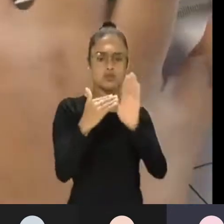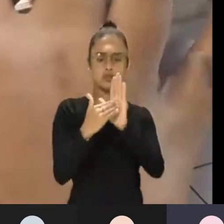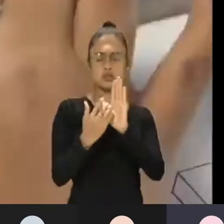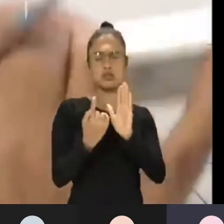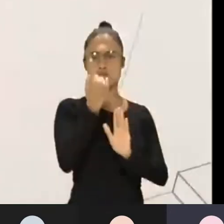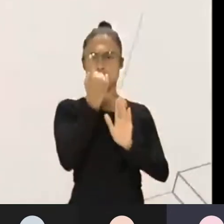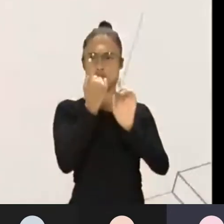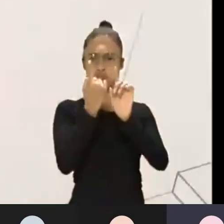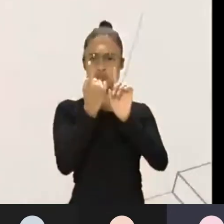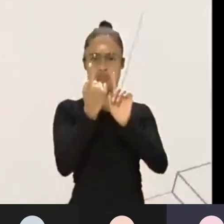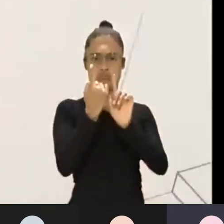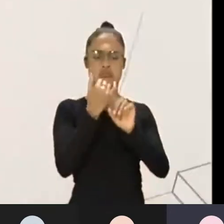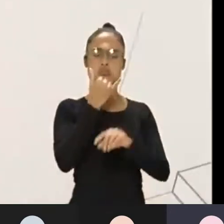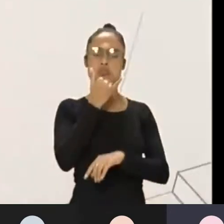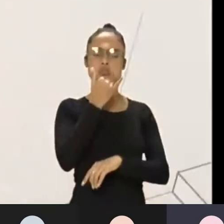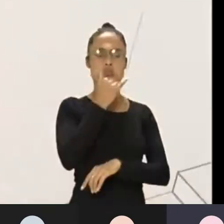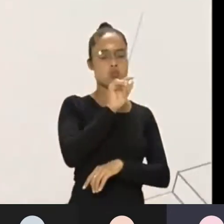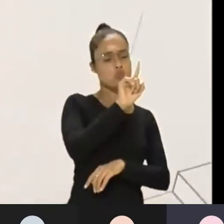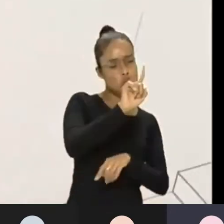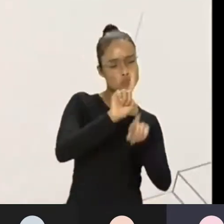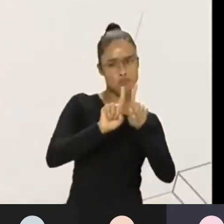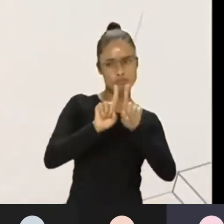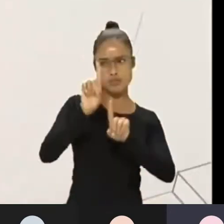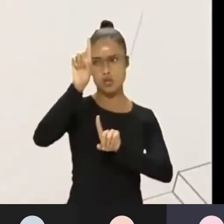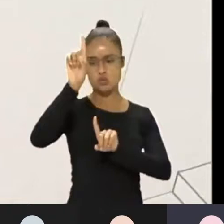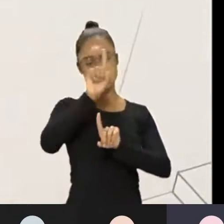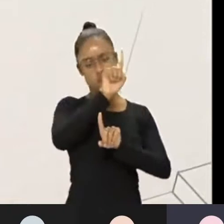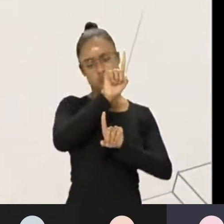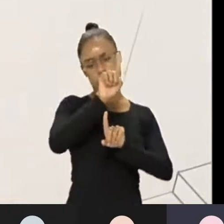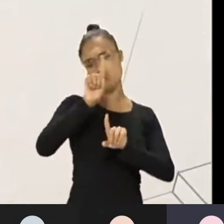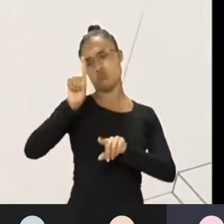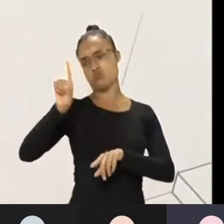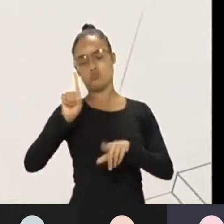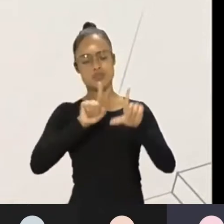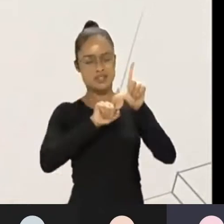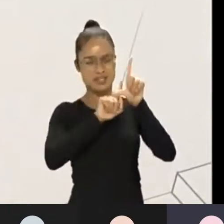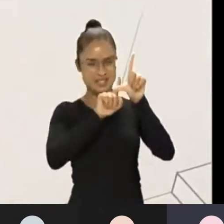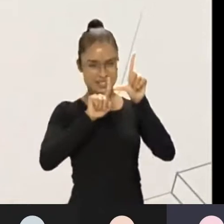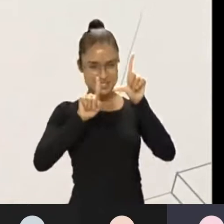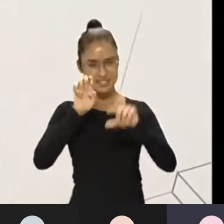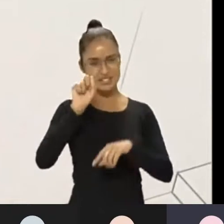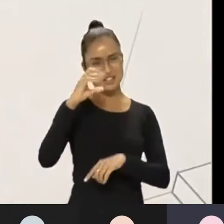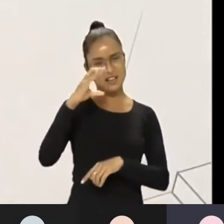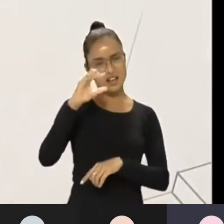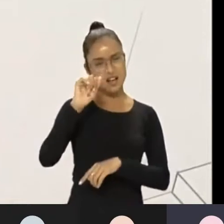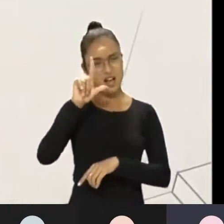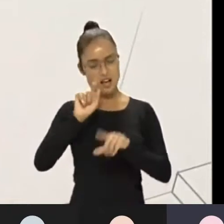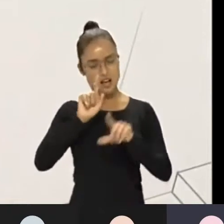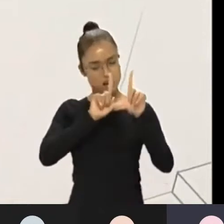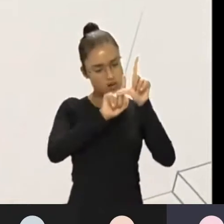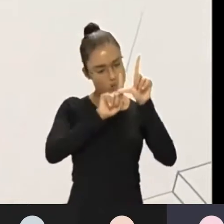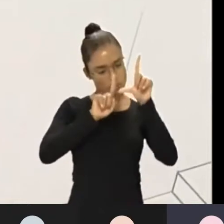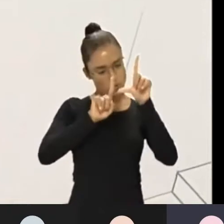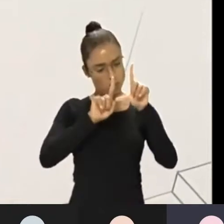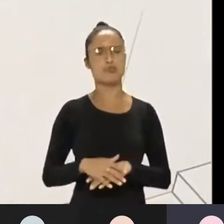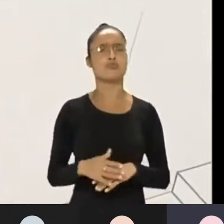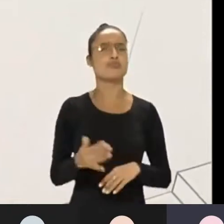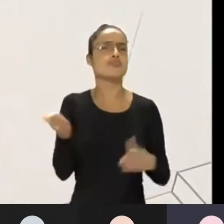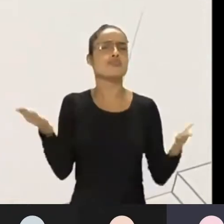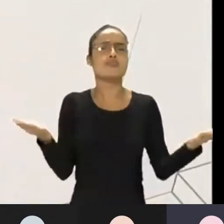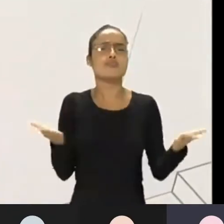Ou então você reduzir numa escala que seja adequada se você estiver trabalhando com outro tipo de objeto.